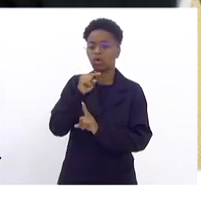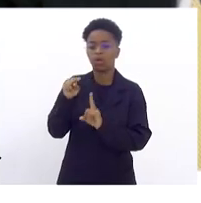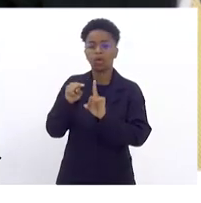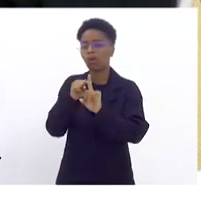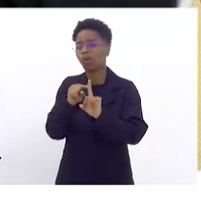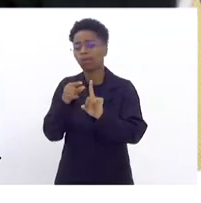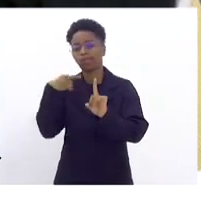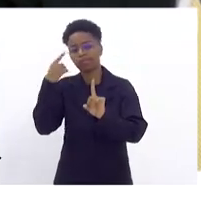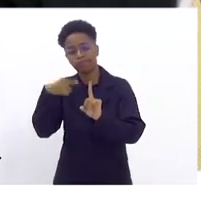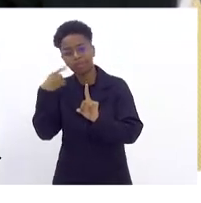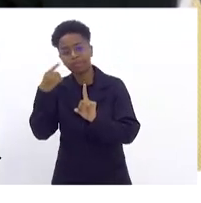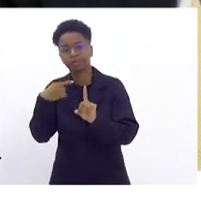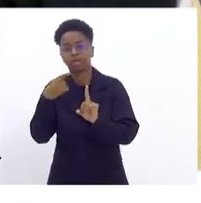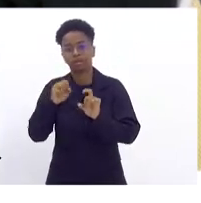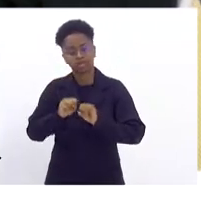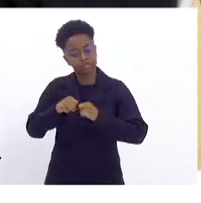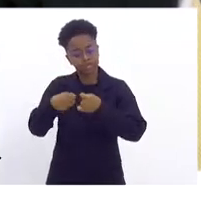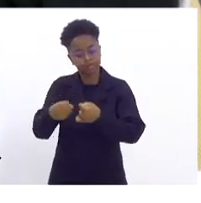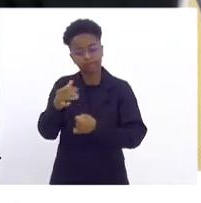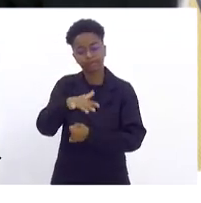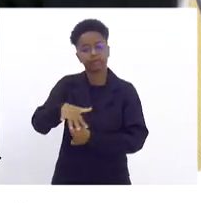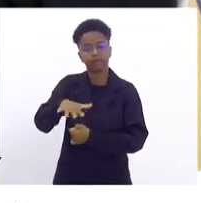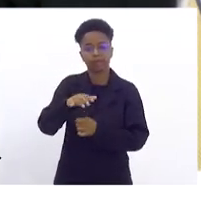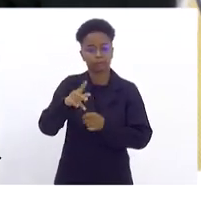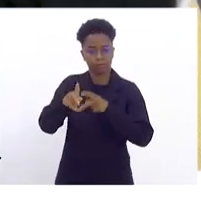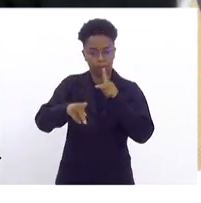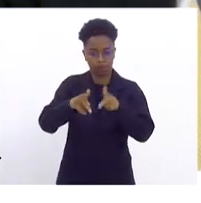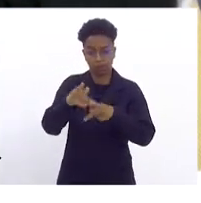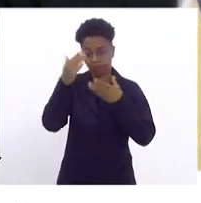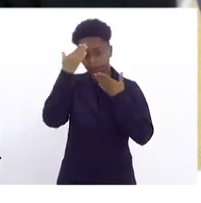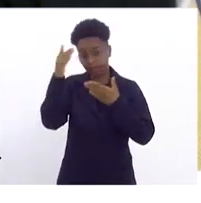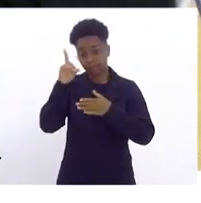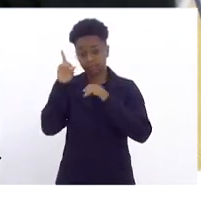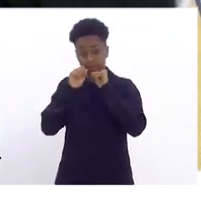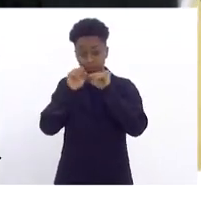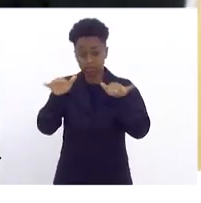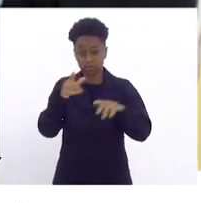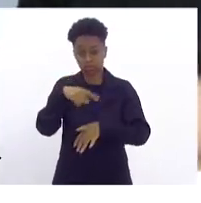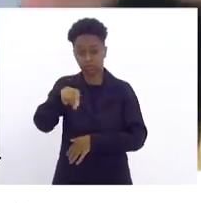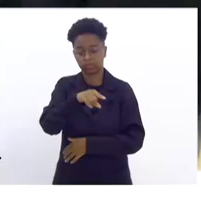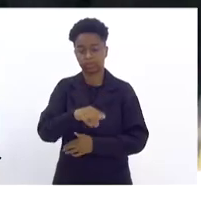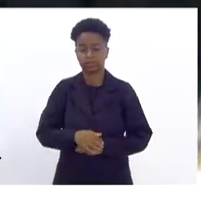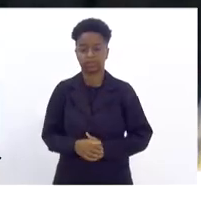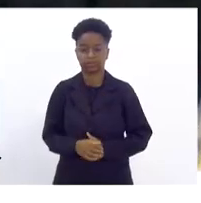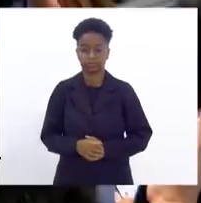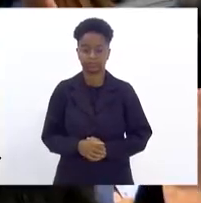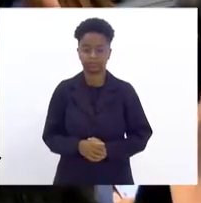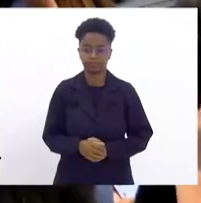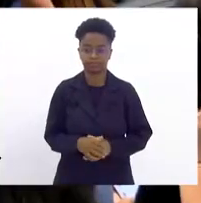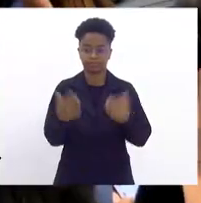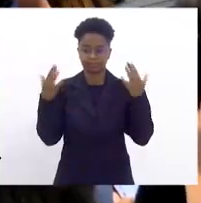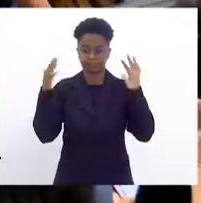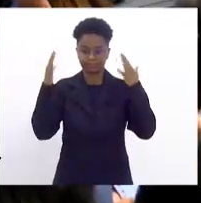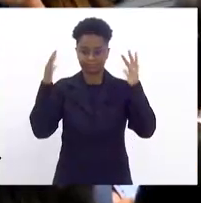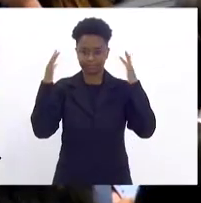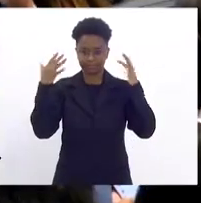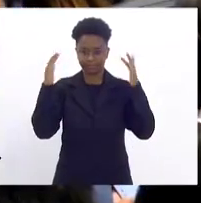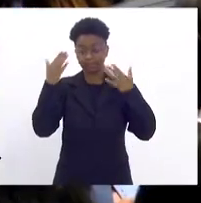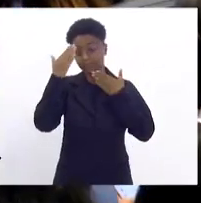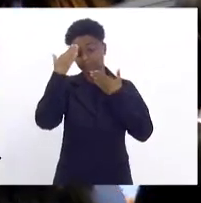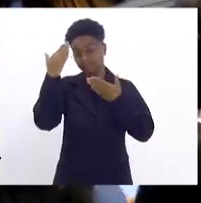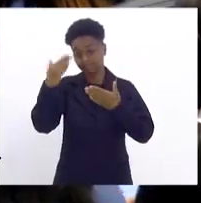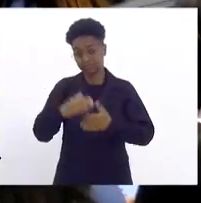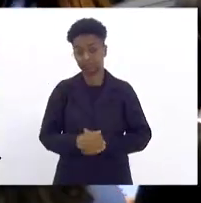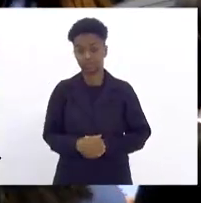Deputado a gente poder defender todo esse povo muito obrigado que Deus abençoe a vida de vocês Muito obrigado